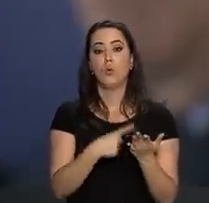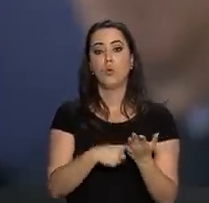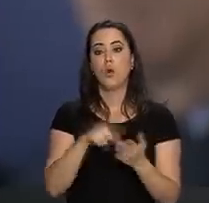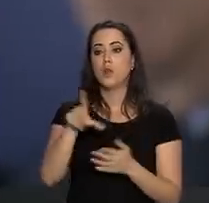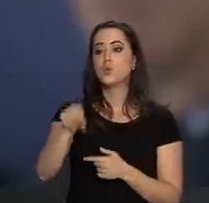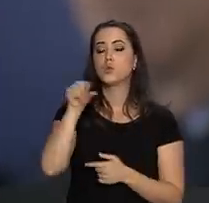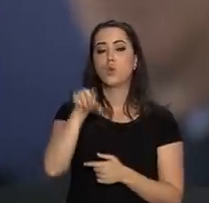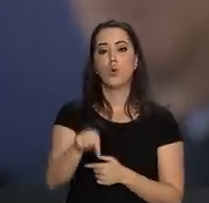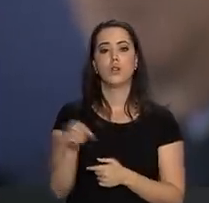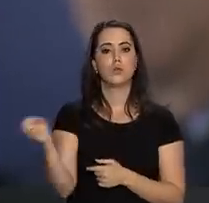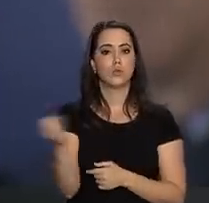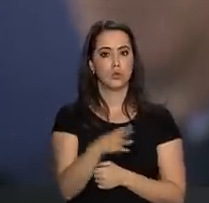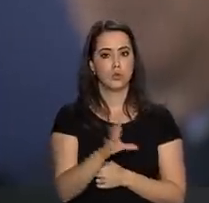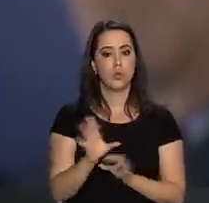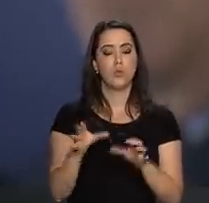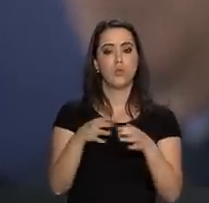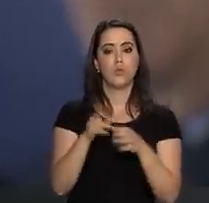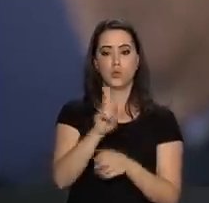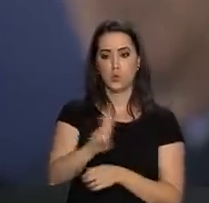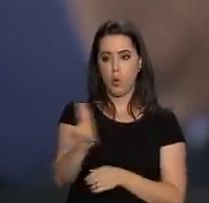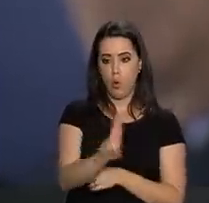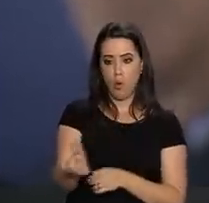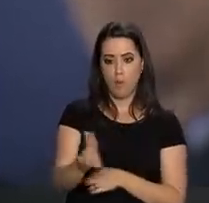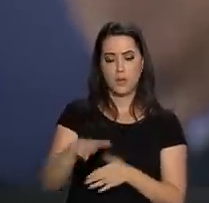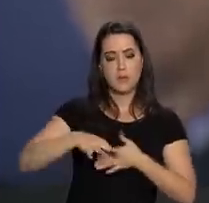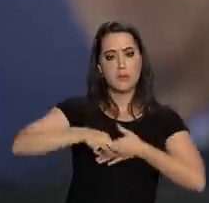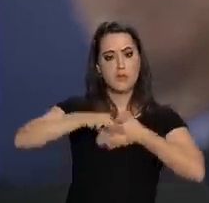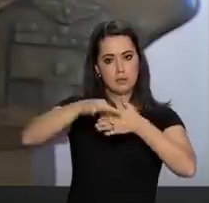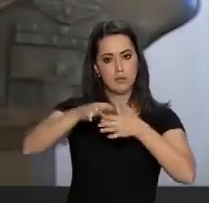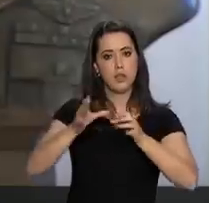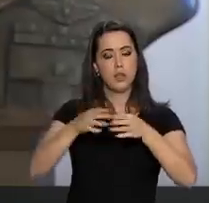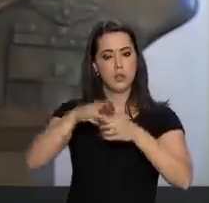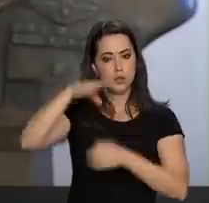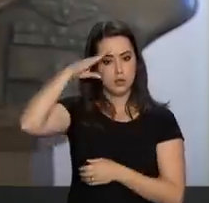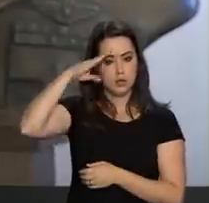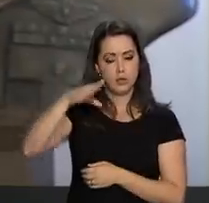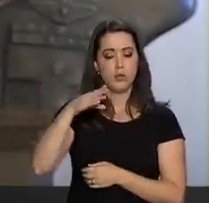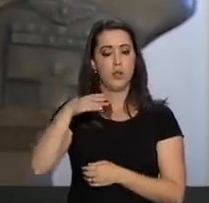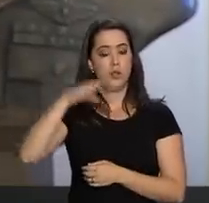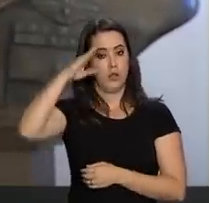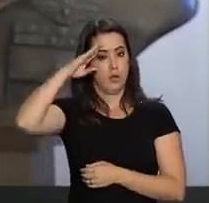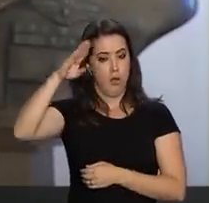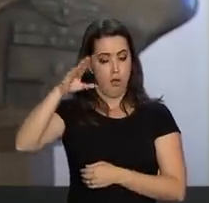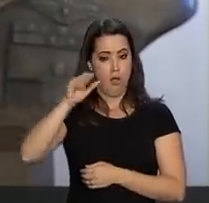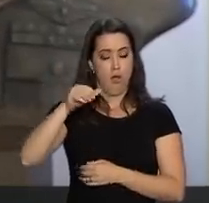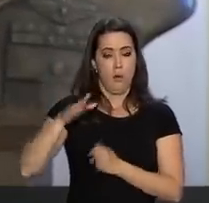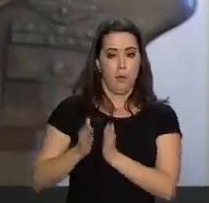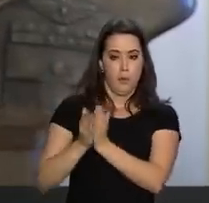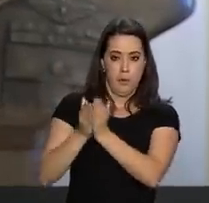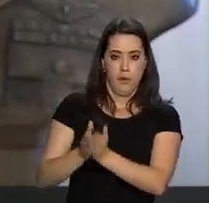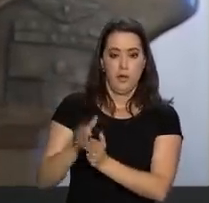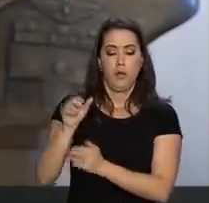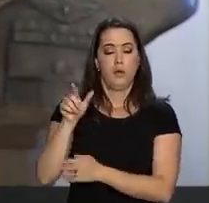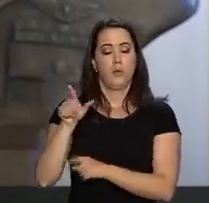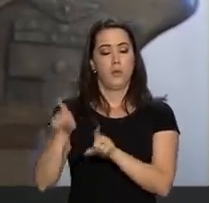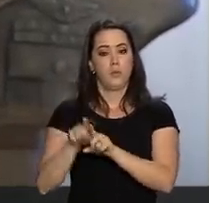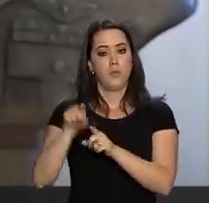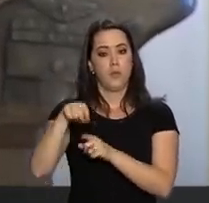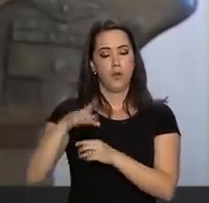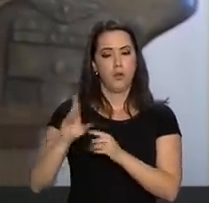dos novos comandantes das forças, o almirante Wilkes, da Marinha, o general Leal